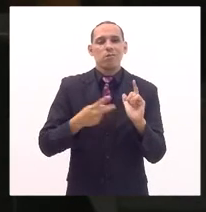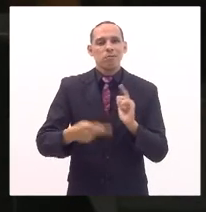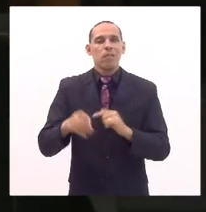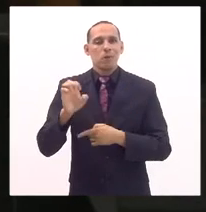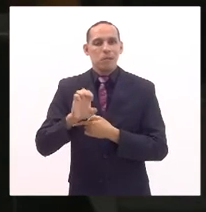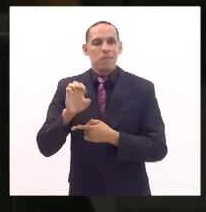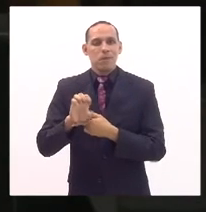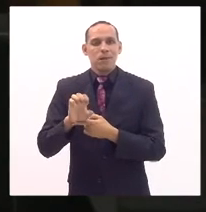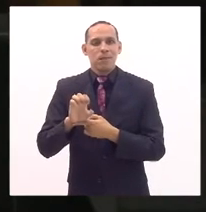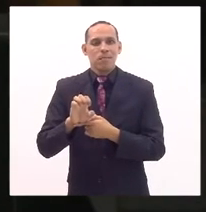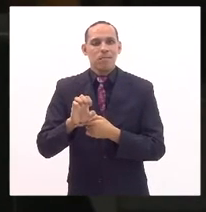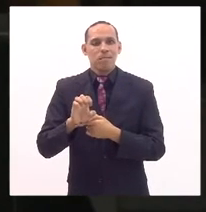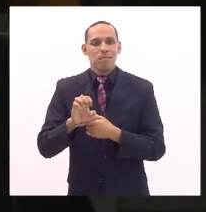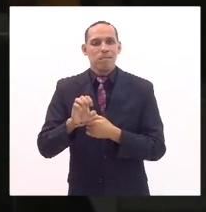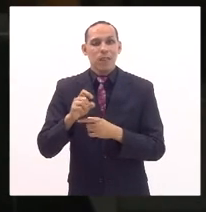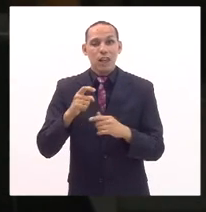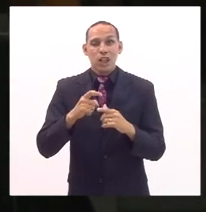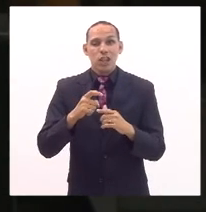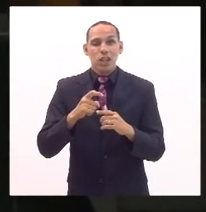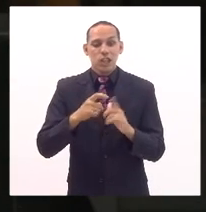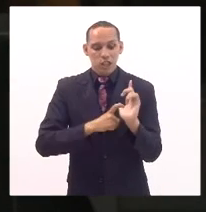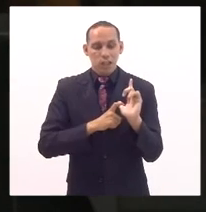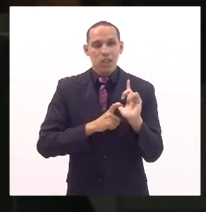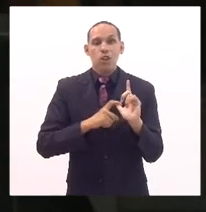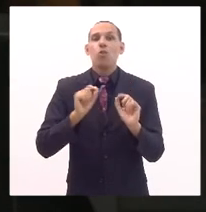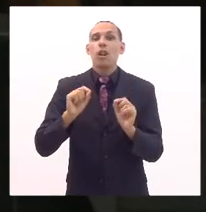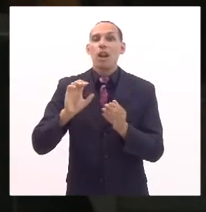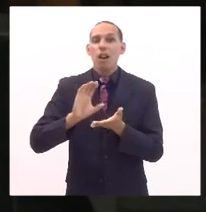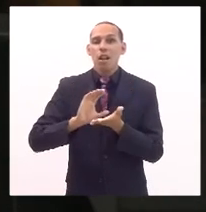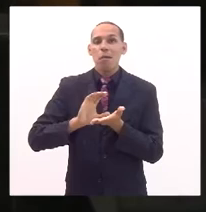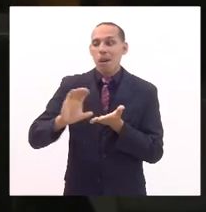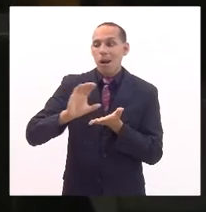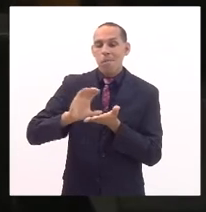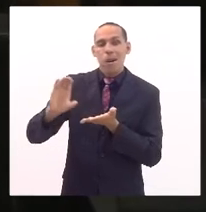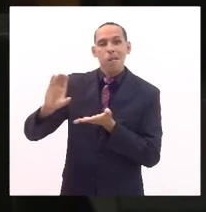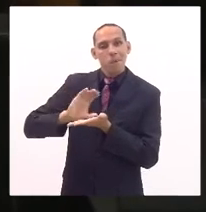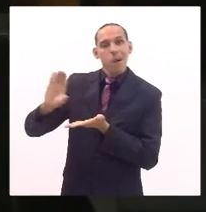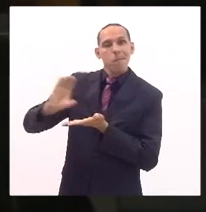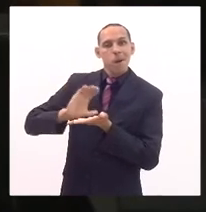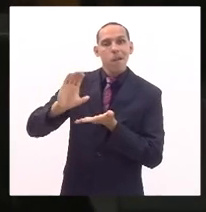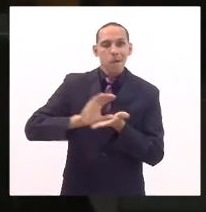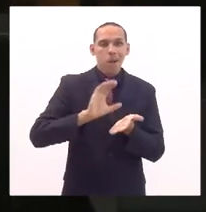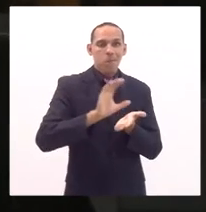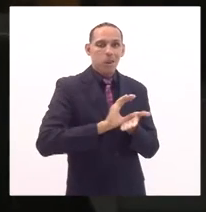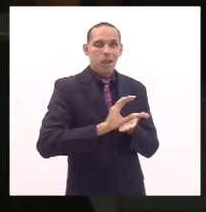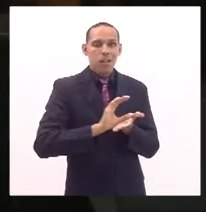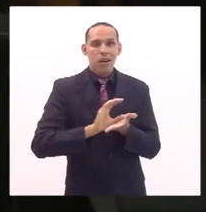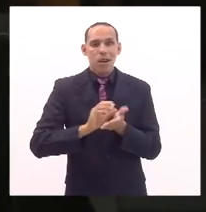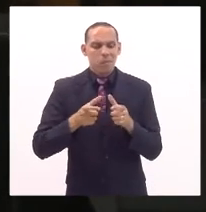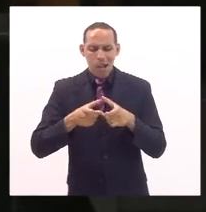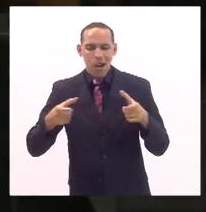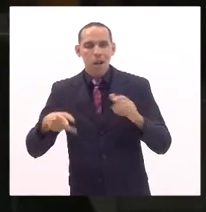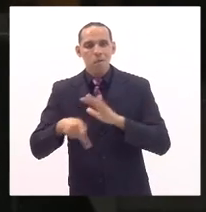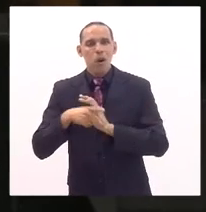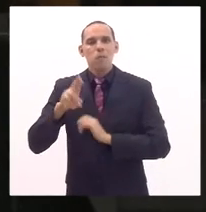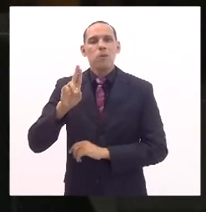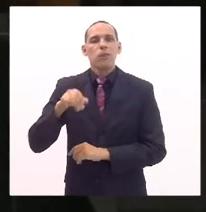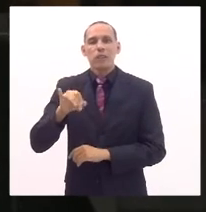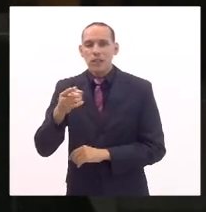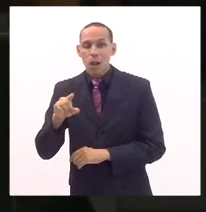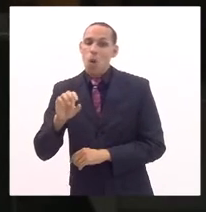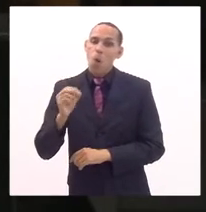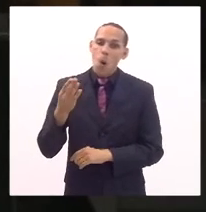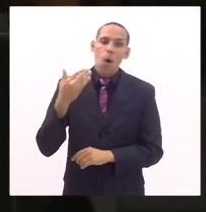do Rio de Janeiro dívida de empréstimos A grande maioria oitenta por cento com a união ou porque o bancos